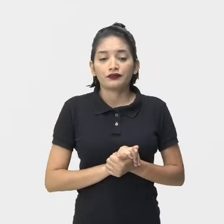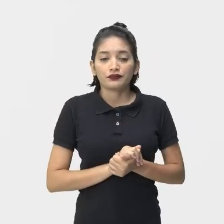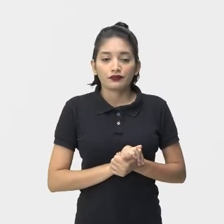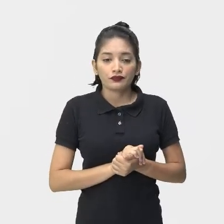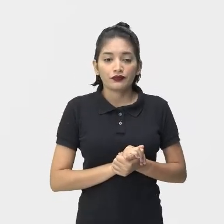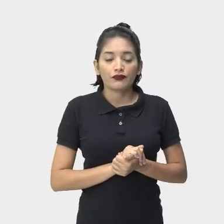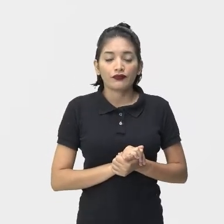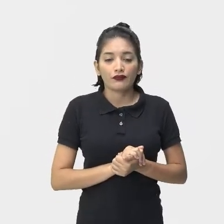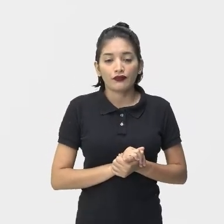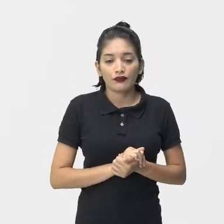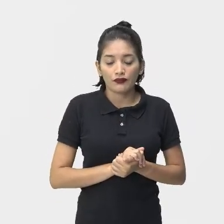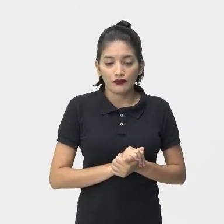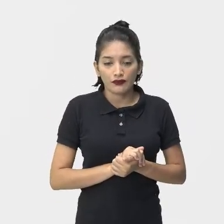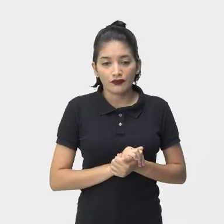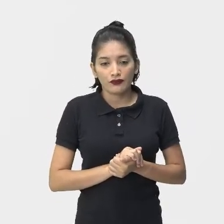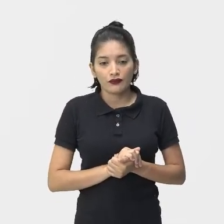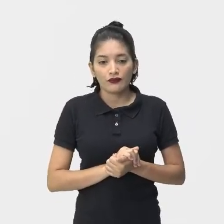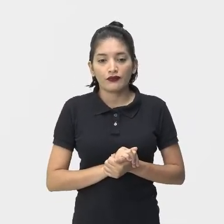Pero